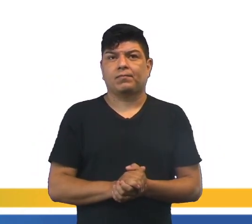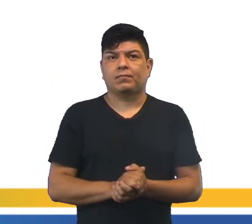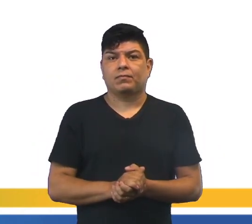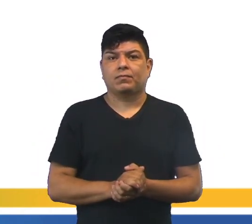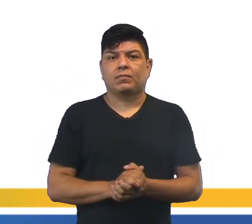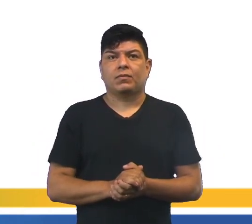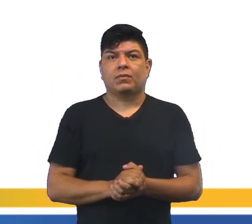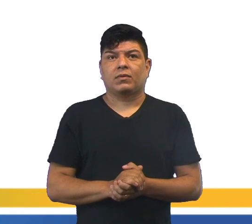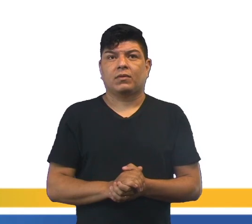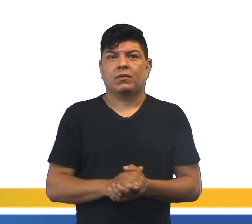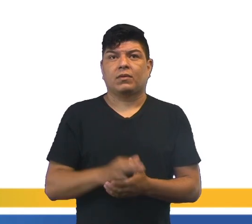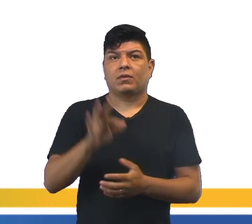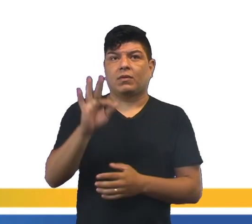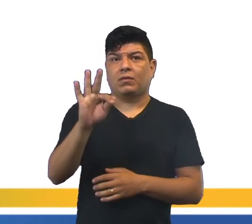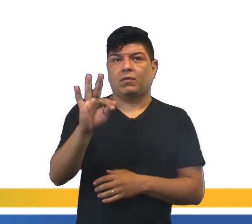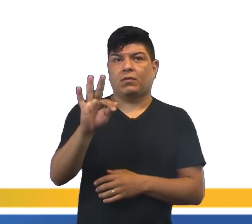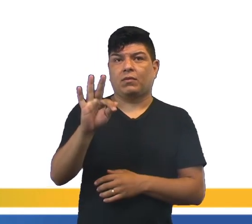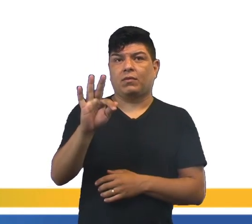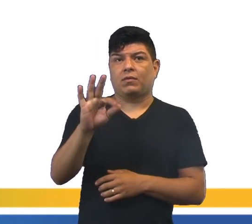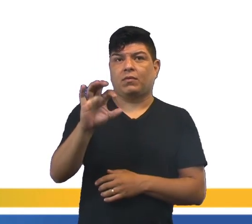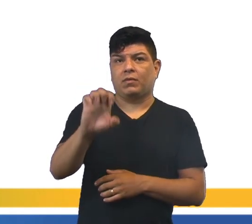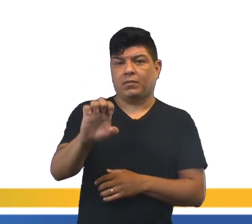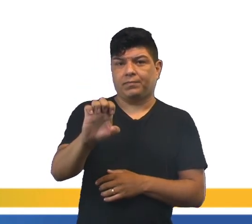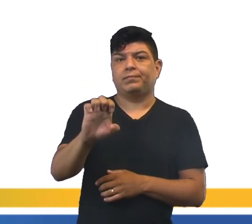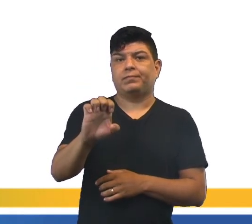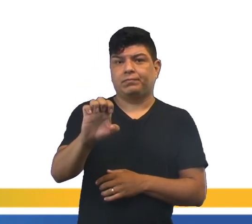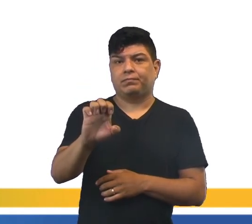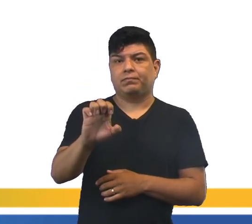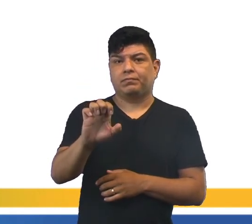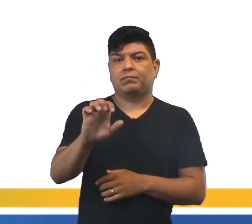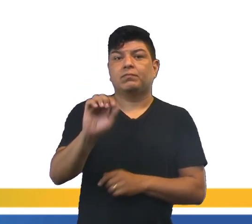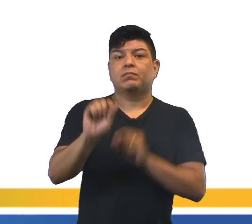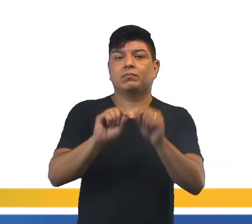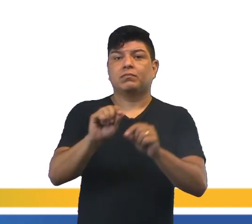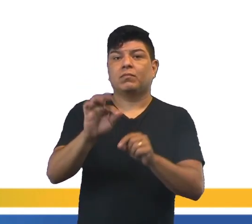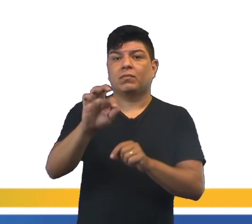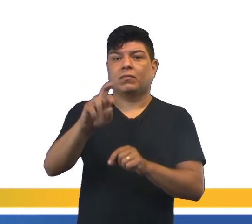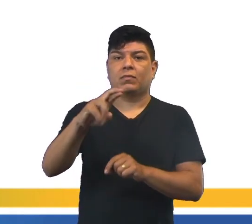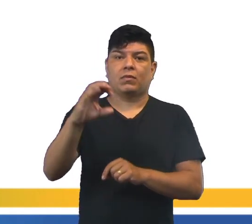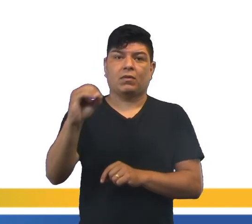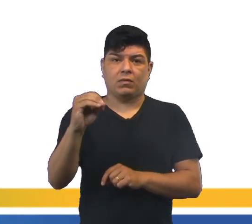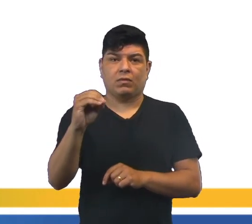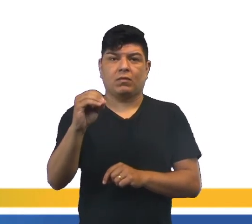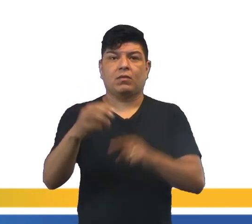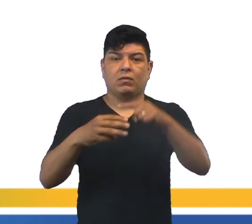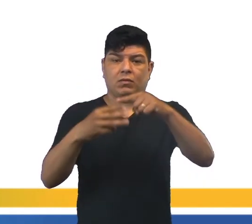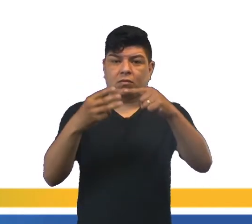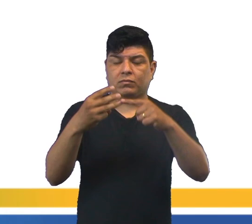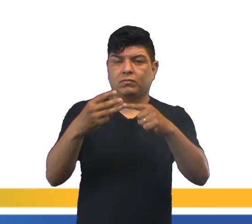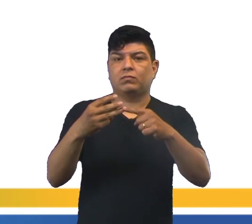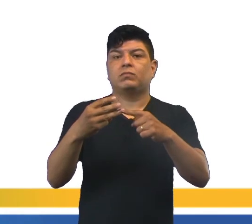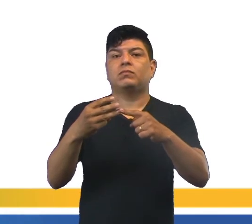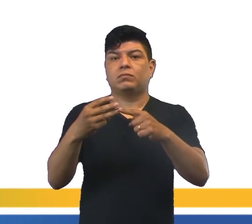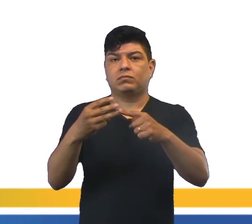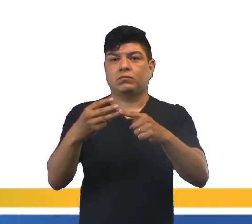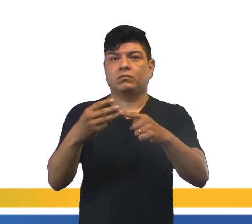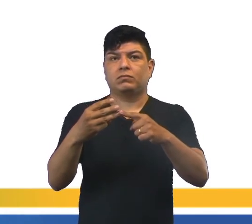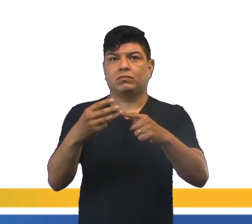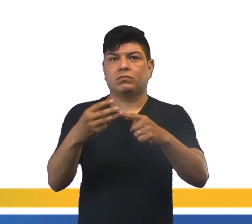que é o Fe, né, que é o ferro sólido, que reage mais 3 mols de